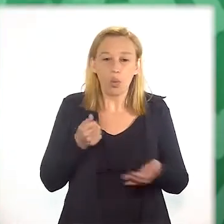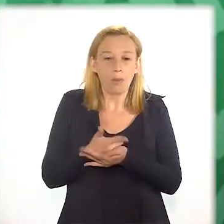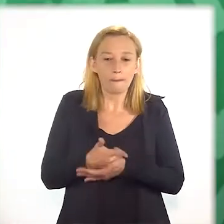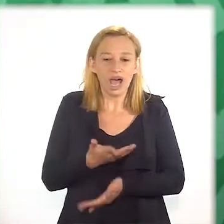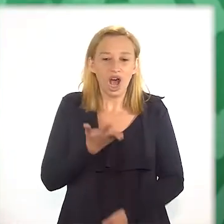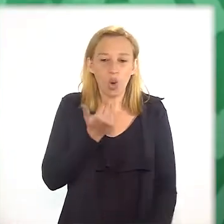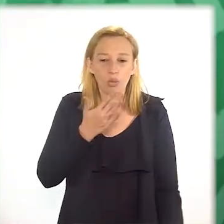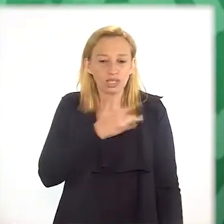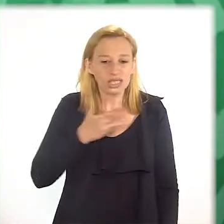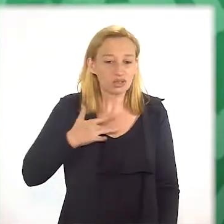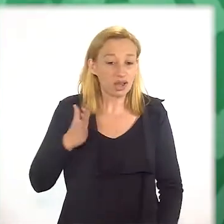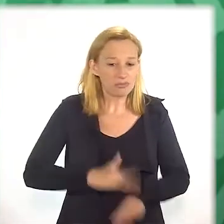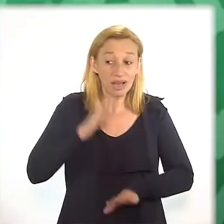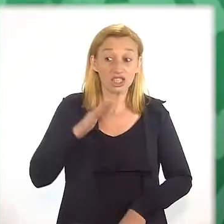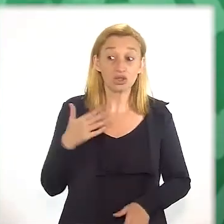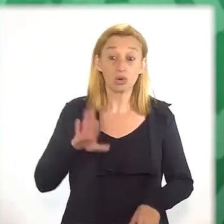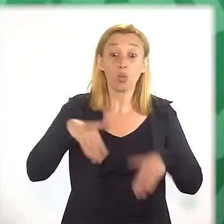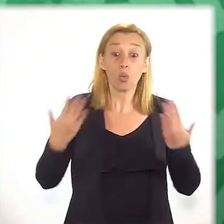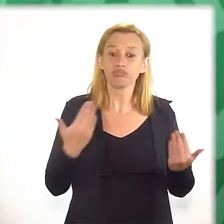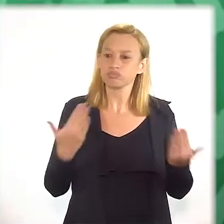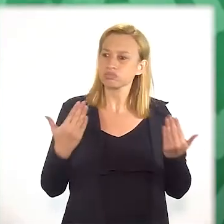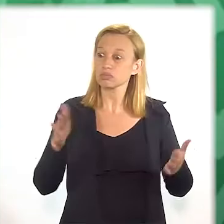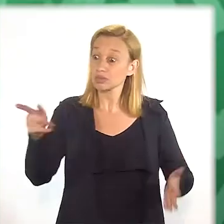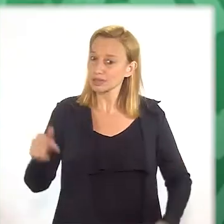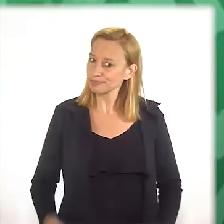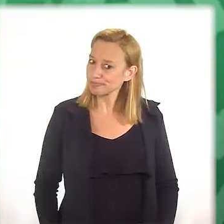saudáveis? Qual a comparação que você pode fazer?